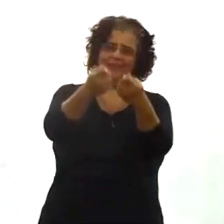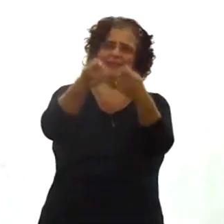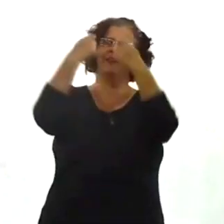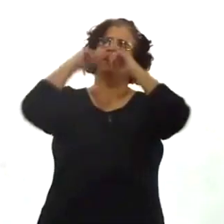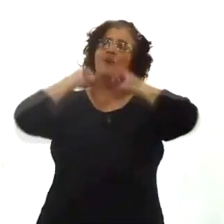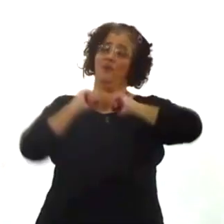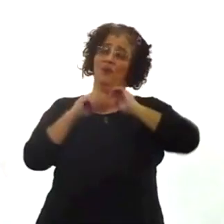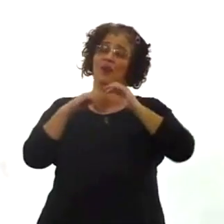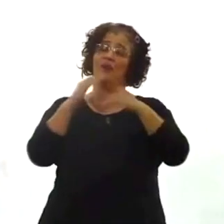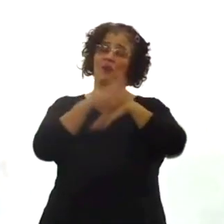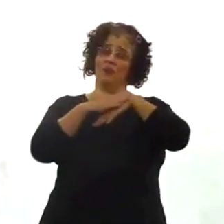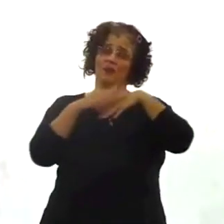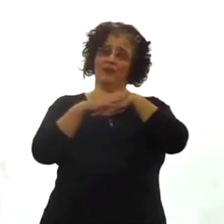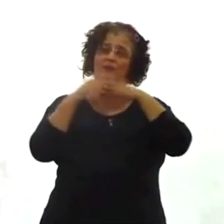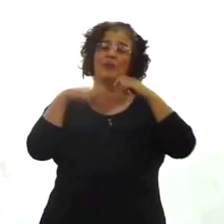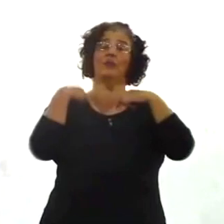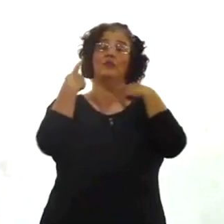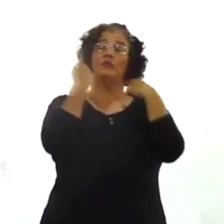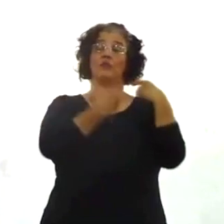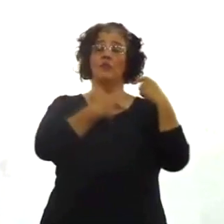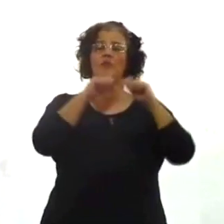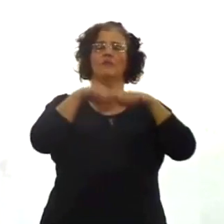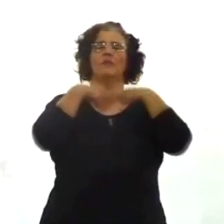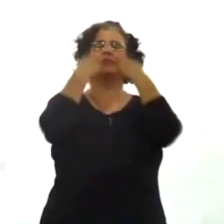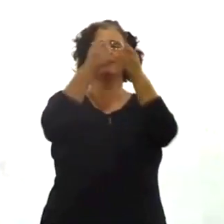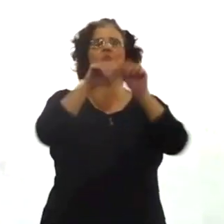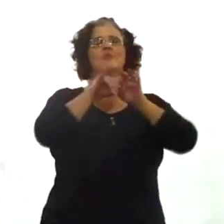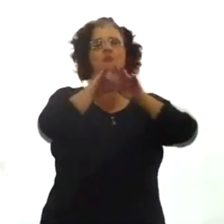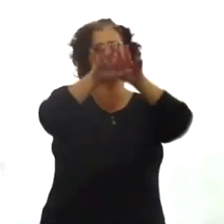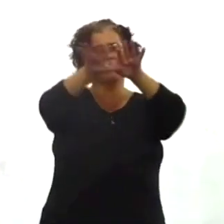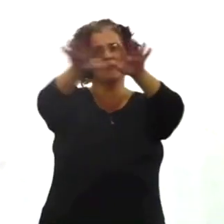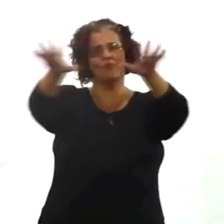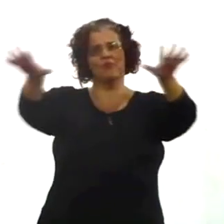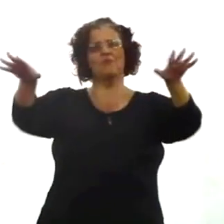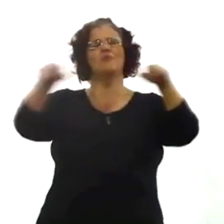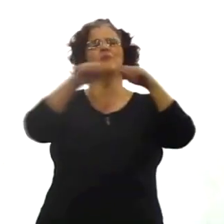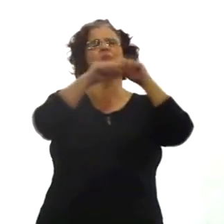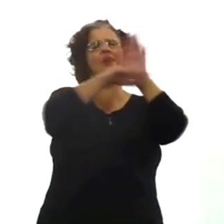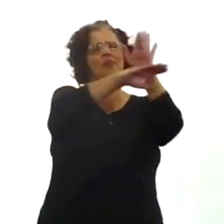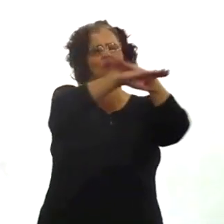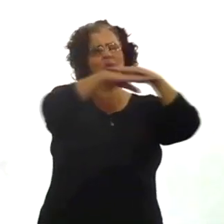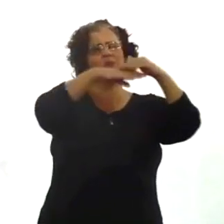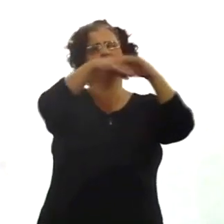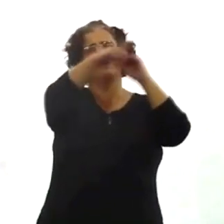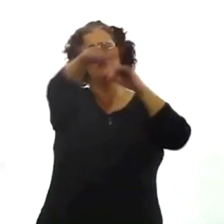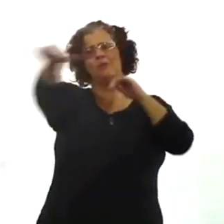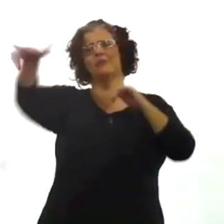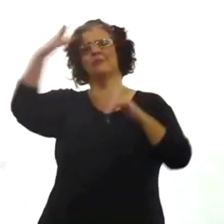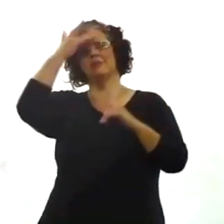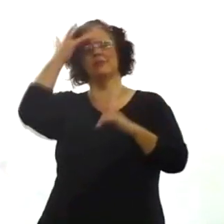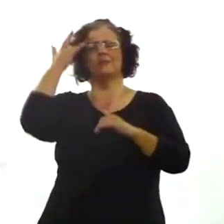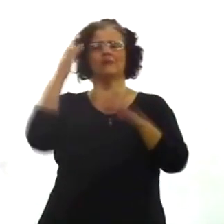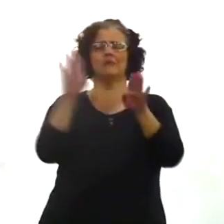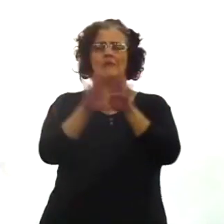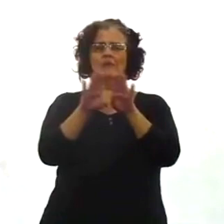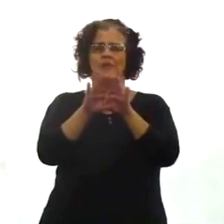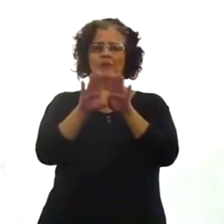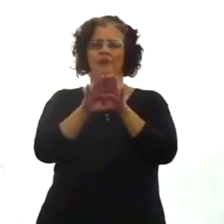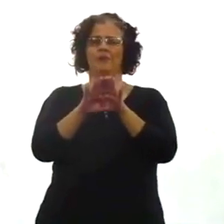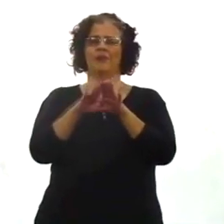estiverem em qualquer angústia, com a consolação com que nós mesmos somos contemplados por